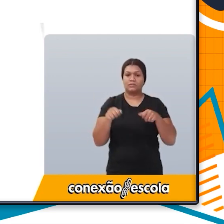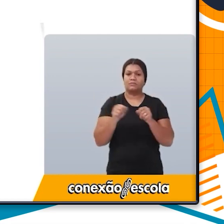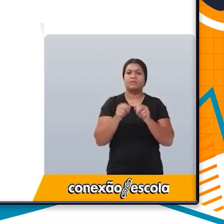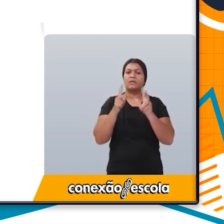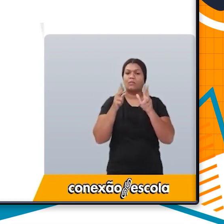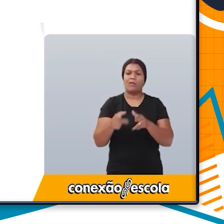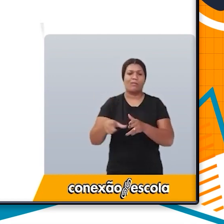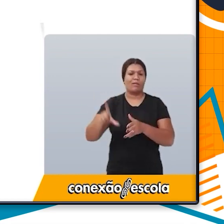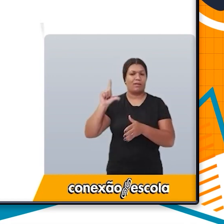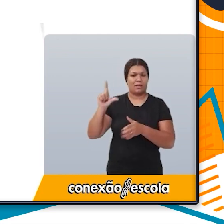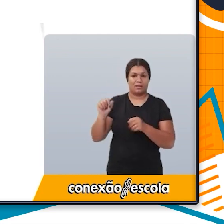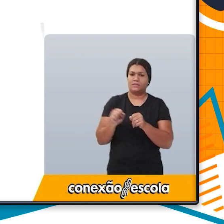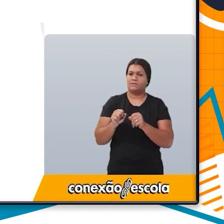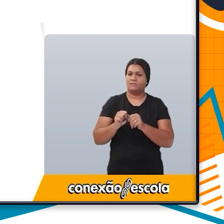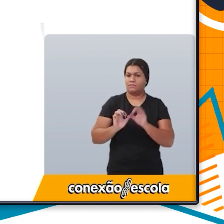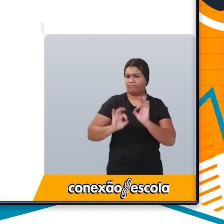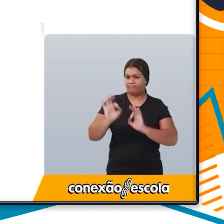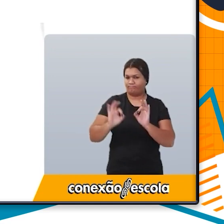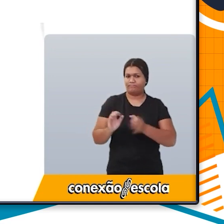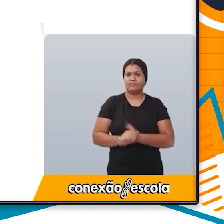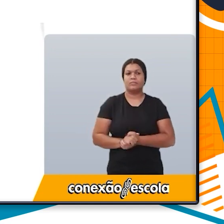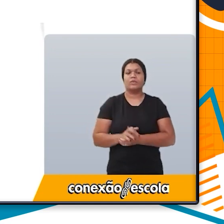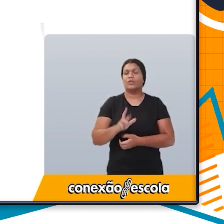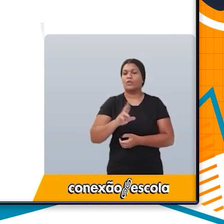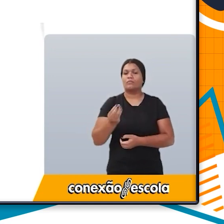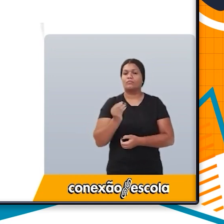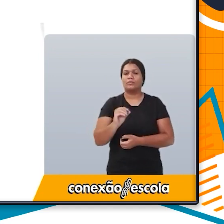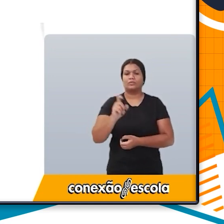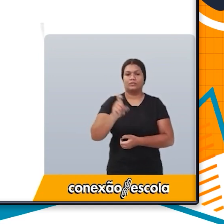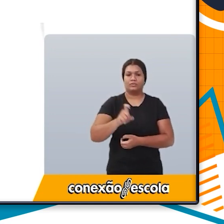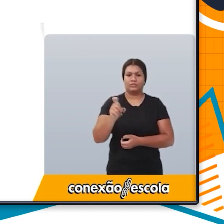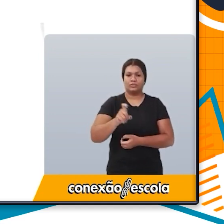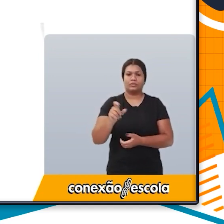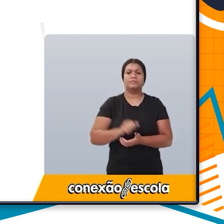forma que fizemos no outro. Chamamos de x,